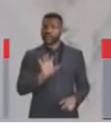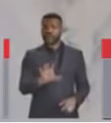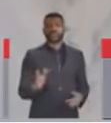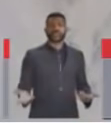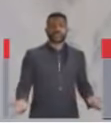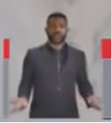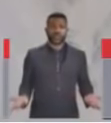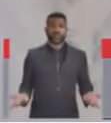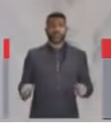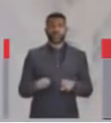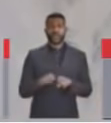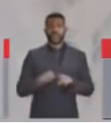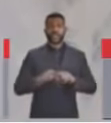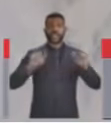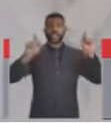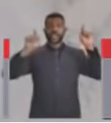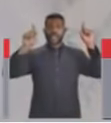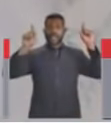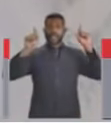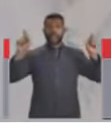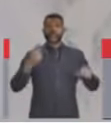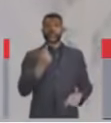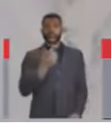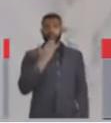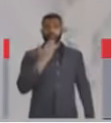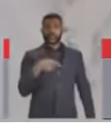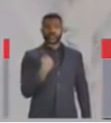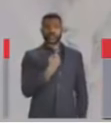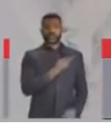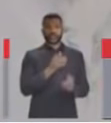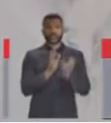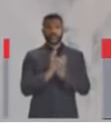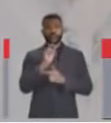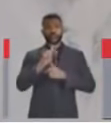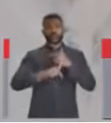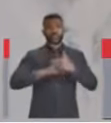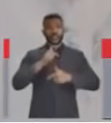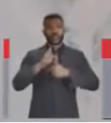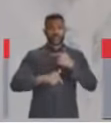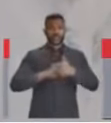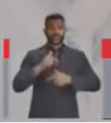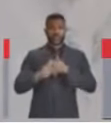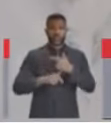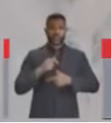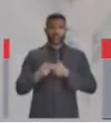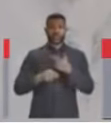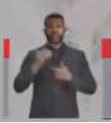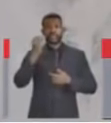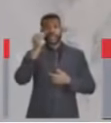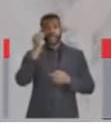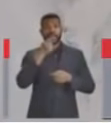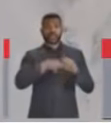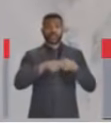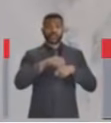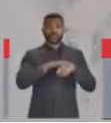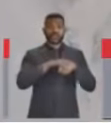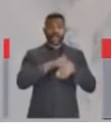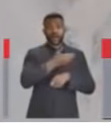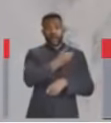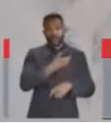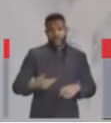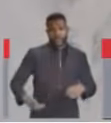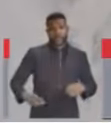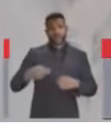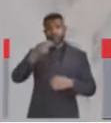é a greve foi a única alternativa que nós trabalhadores e trabalhadoras para forçar a negociação com o governo Municipal